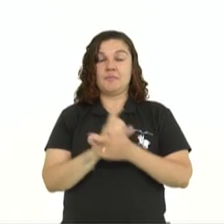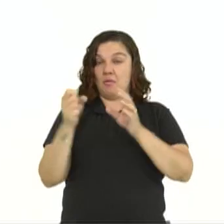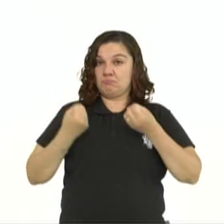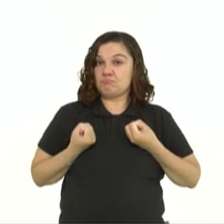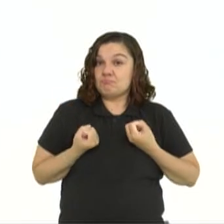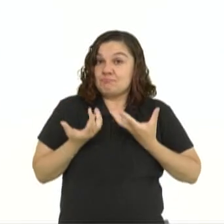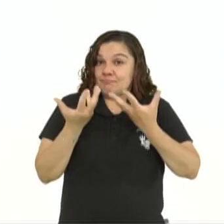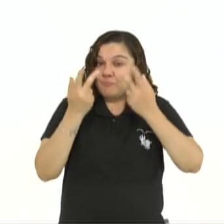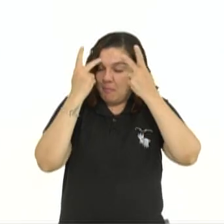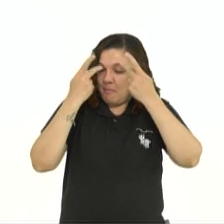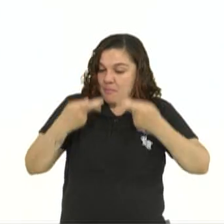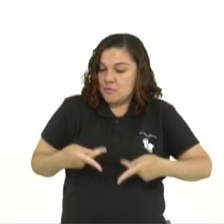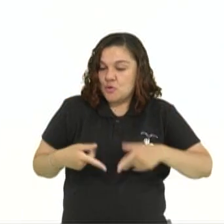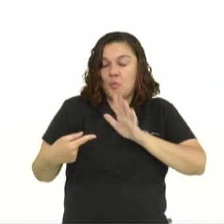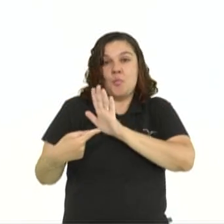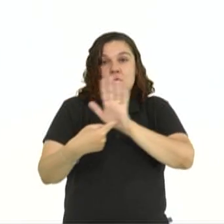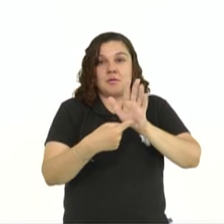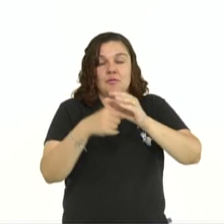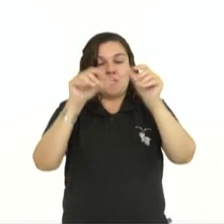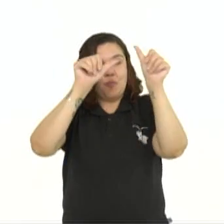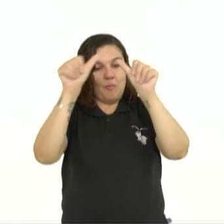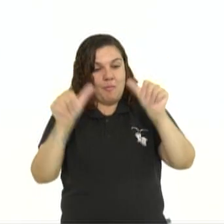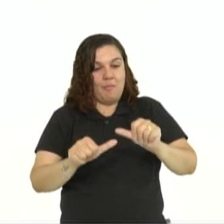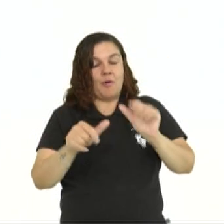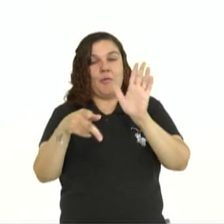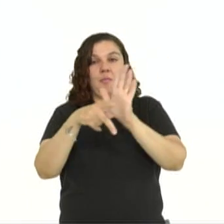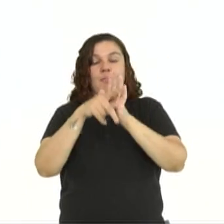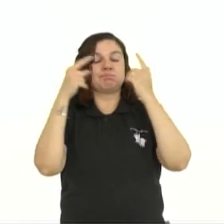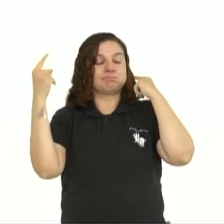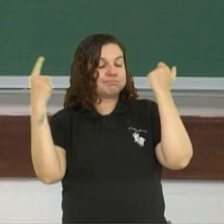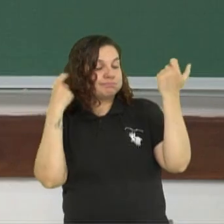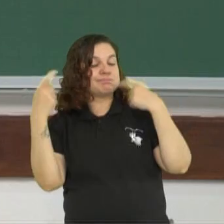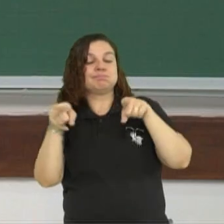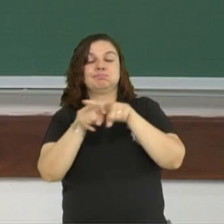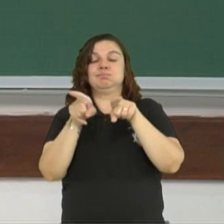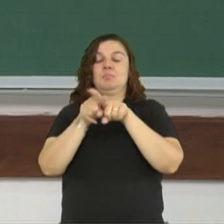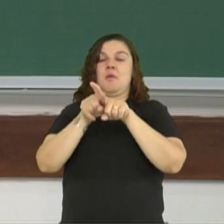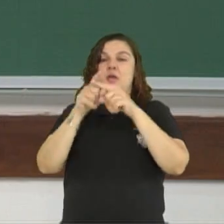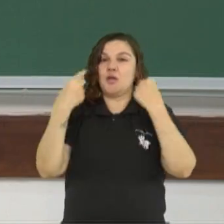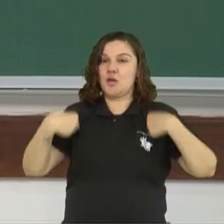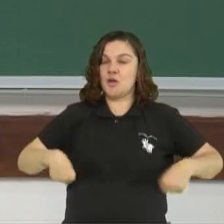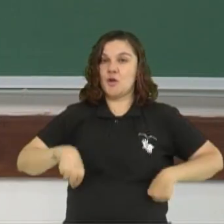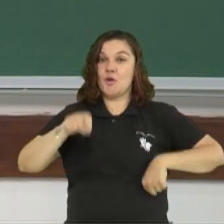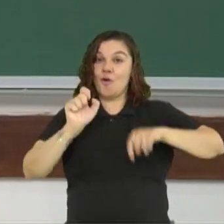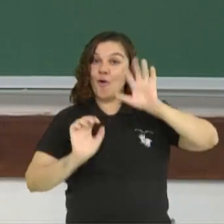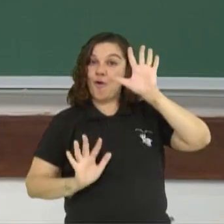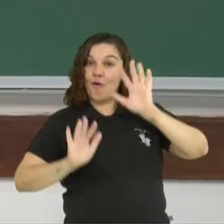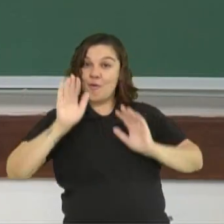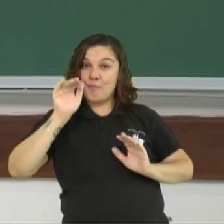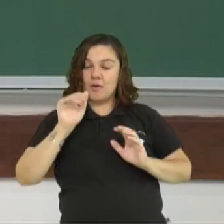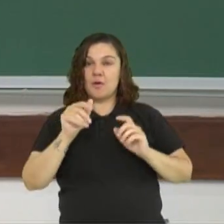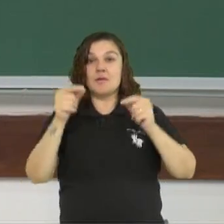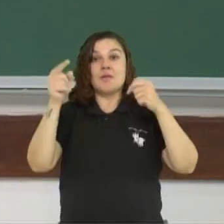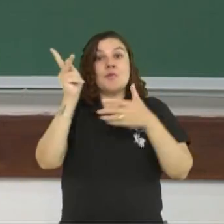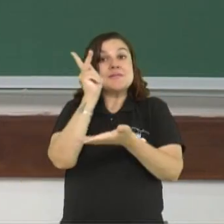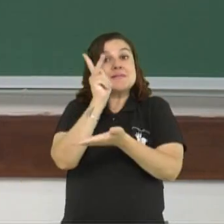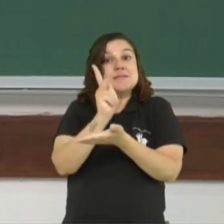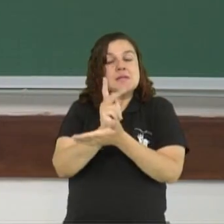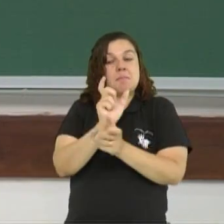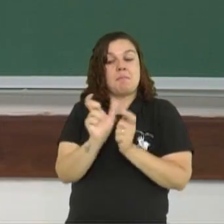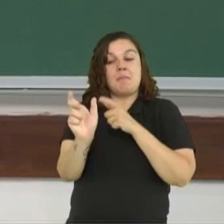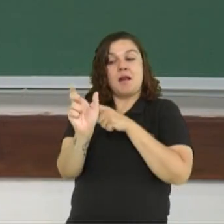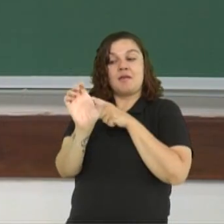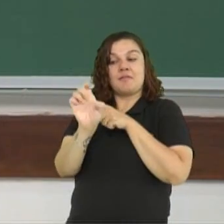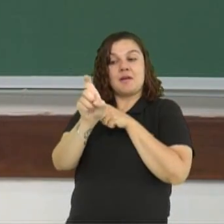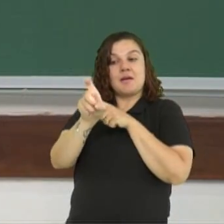humana representada por meio plástico, sonoro e corporal. Primeiramente, eu quero que vocês sempre coloquem o foco na expressão humana. O que é